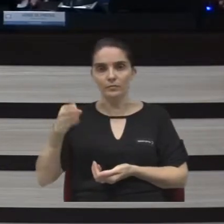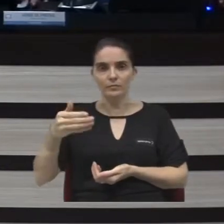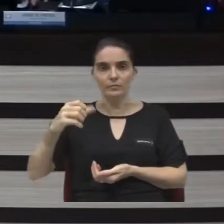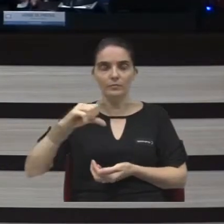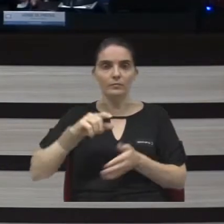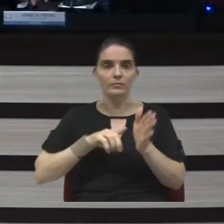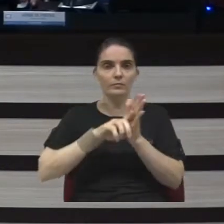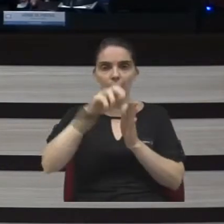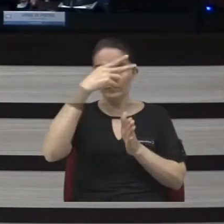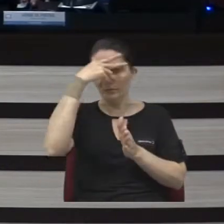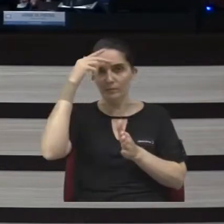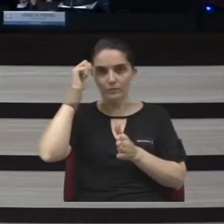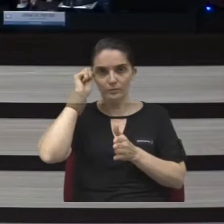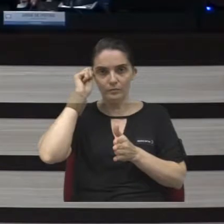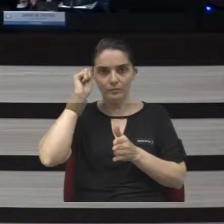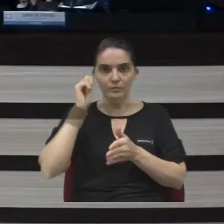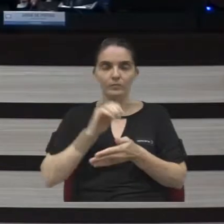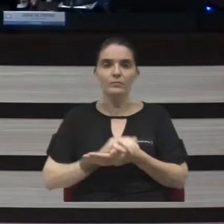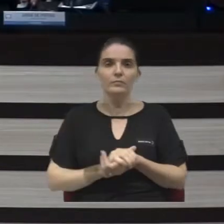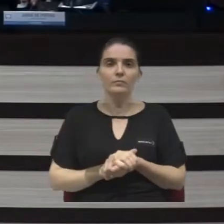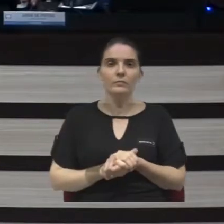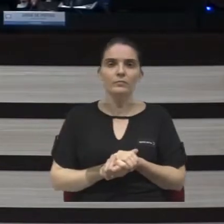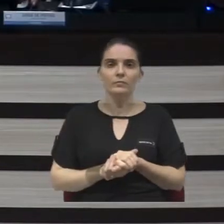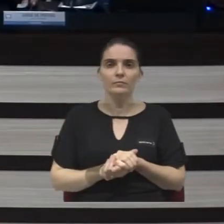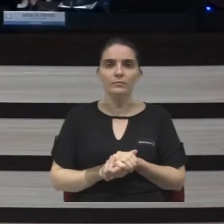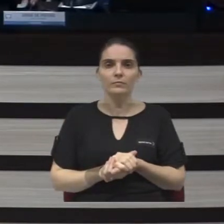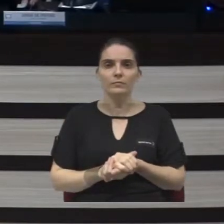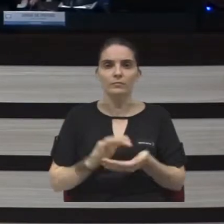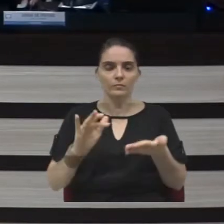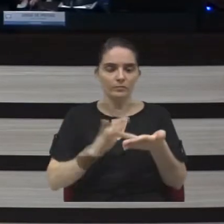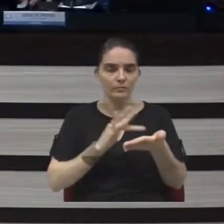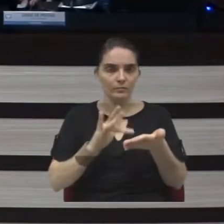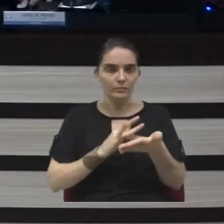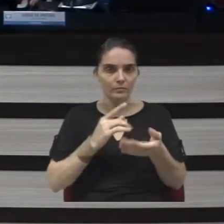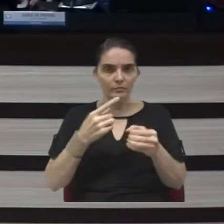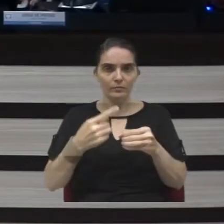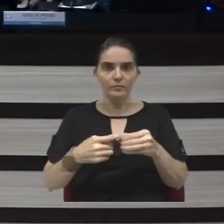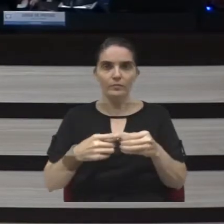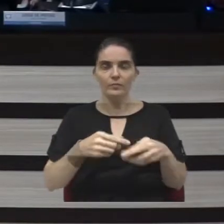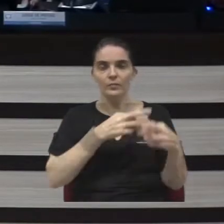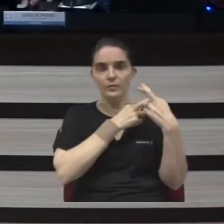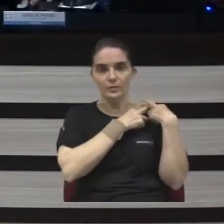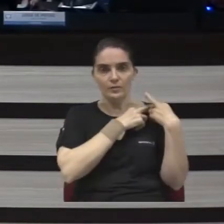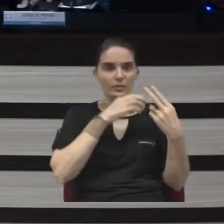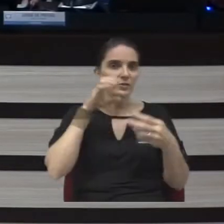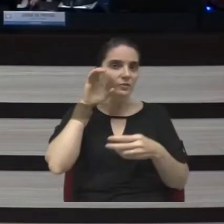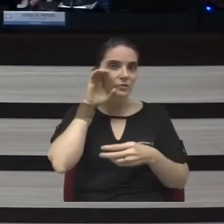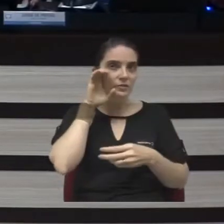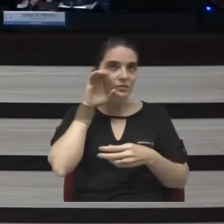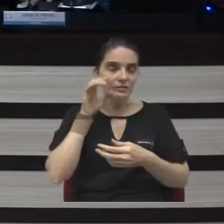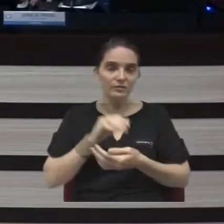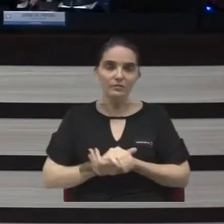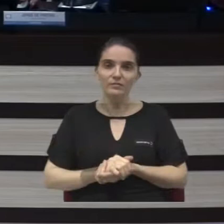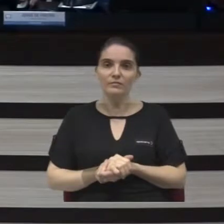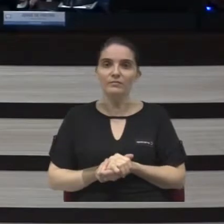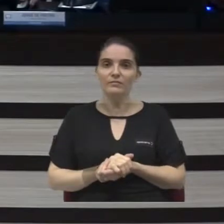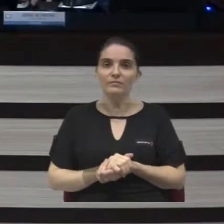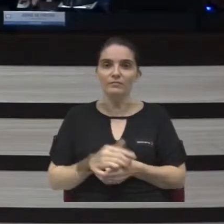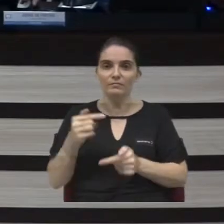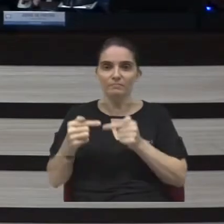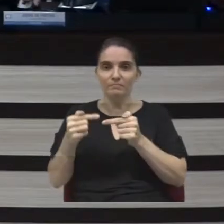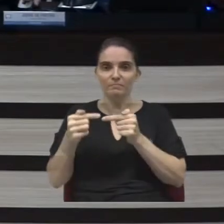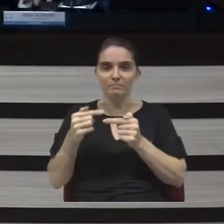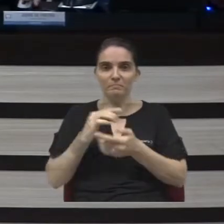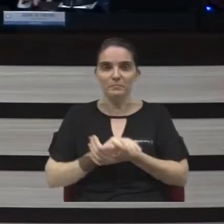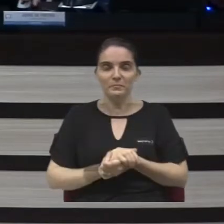informações acerca de antenas de celulares na cidade. Autoria, vereadora Constância Félix. O requerimento está em discussão. Algum vereador deseja